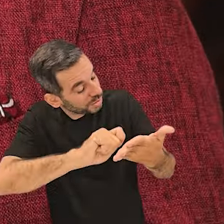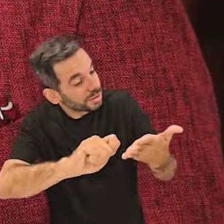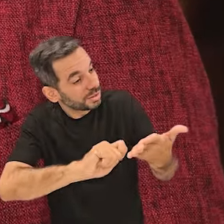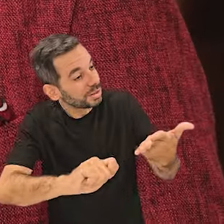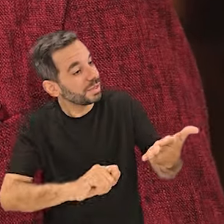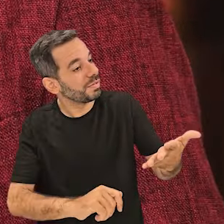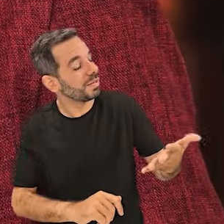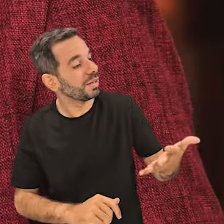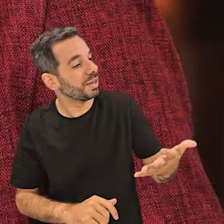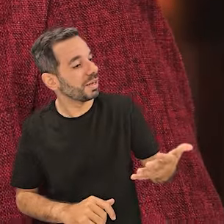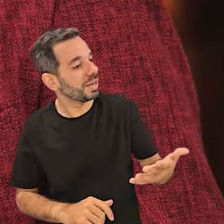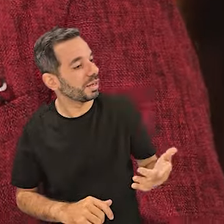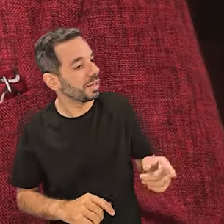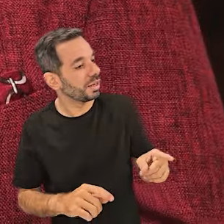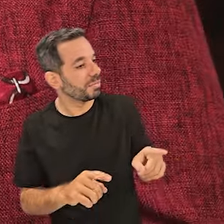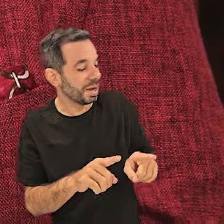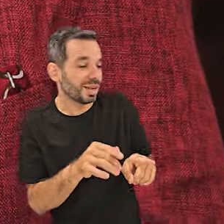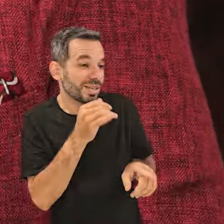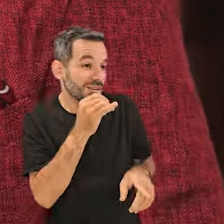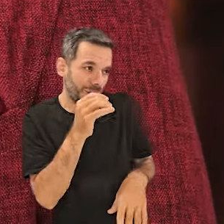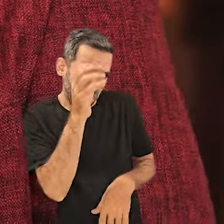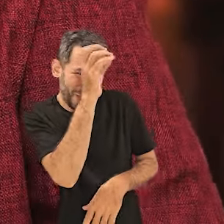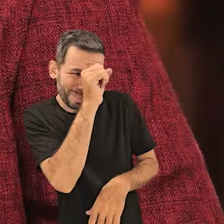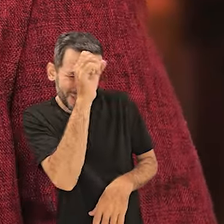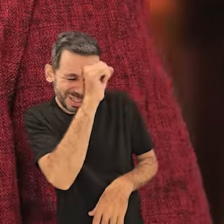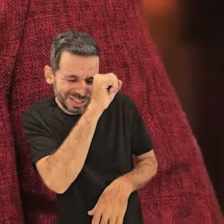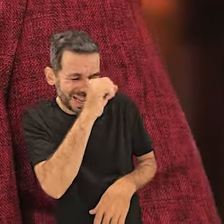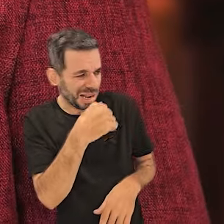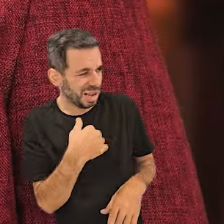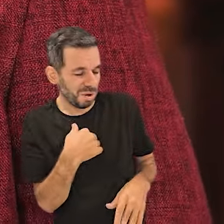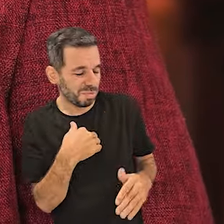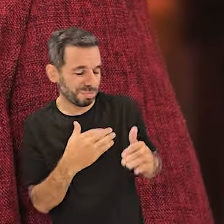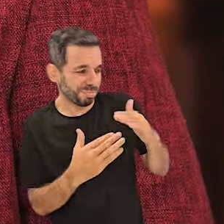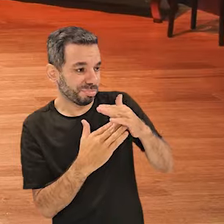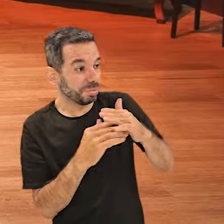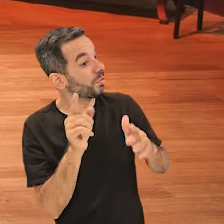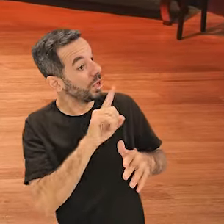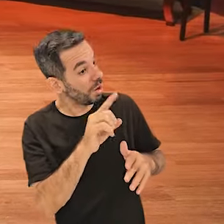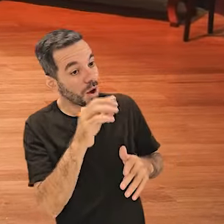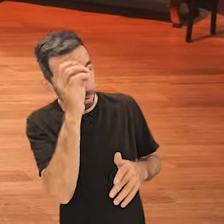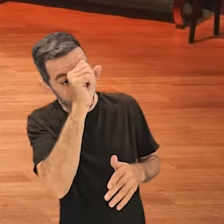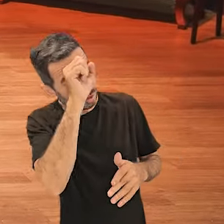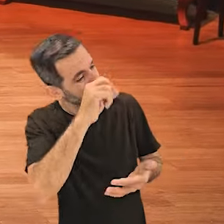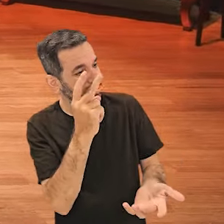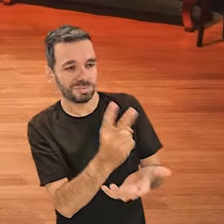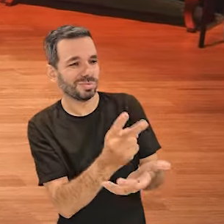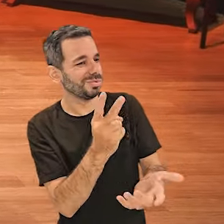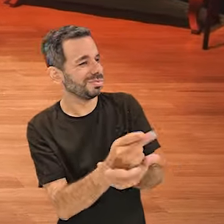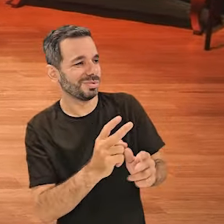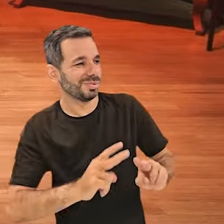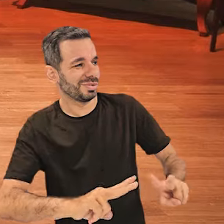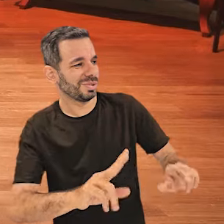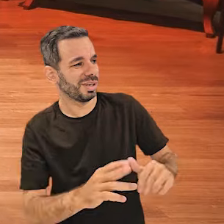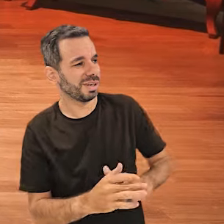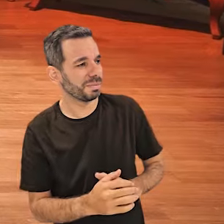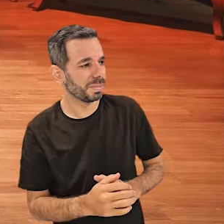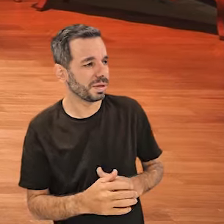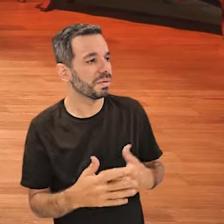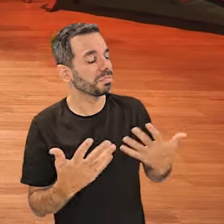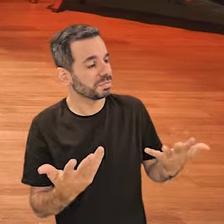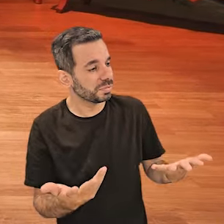estima, inclusive, para a escrita. Agora, a aprendizagem é um processo contínuo. Sempre a gente tem que aprender. Então, o processo